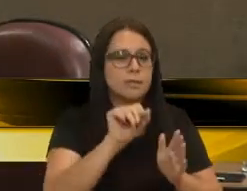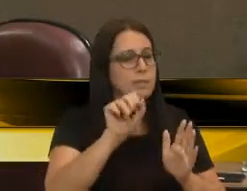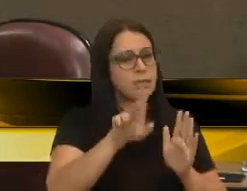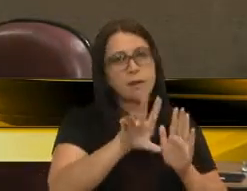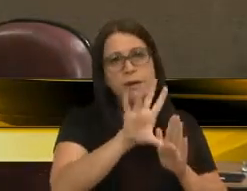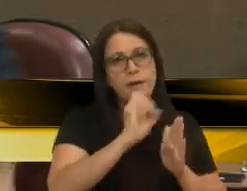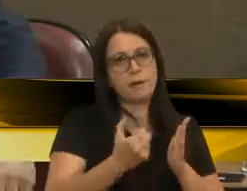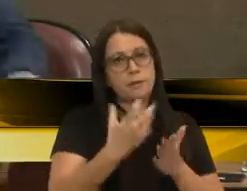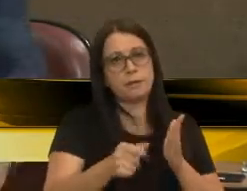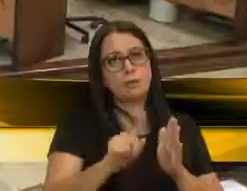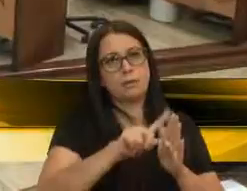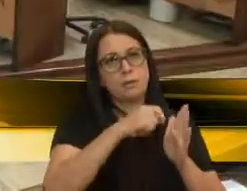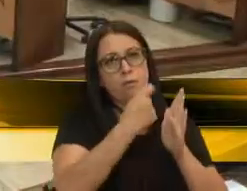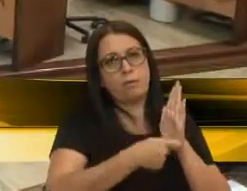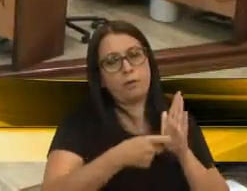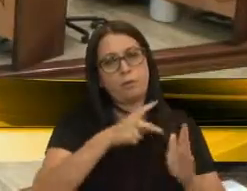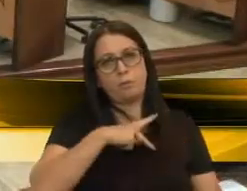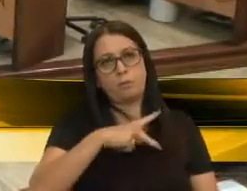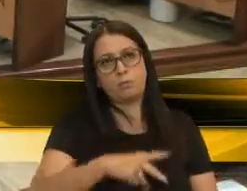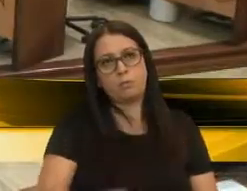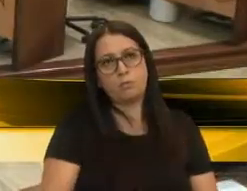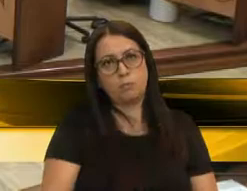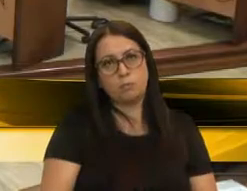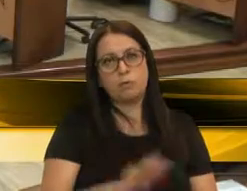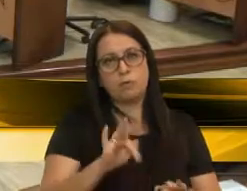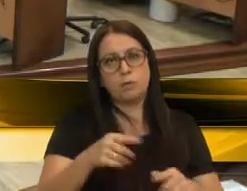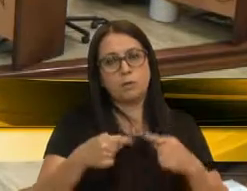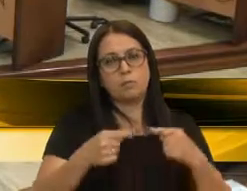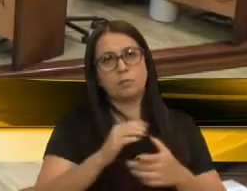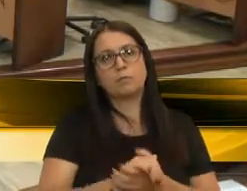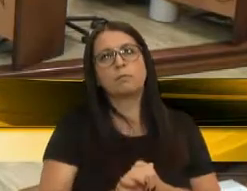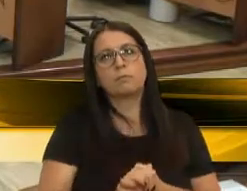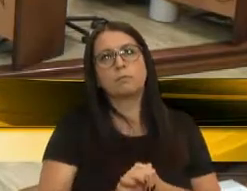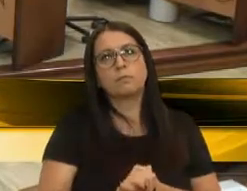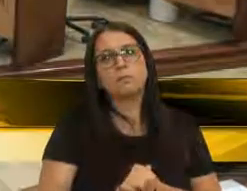veto, presidente. Encerrada a discussão, em votação.